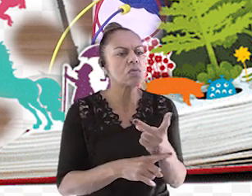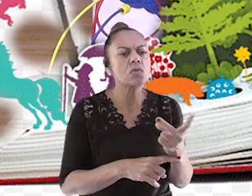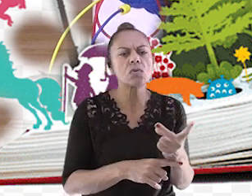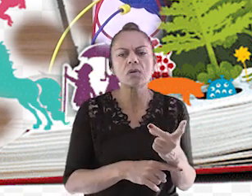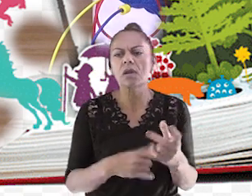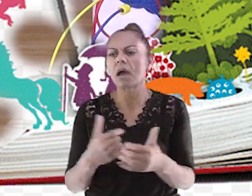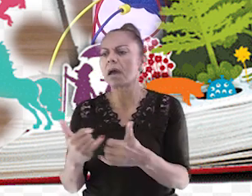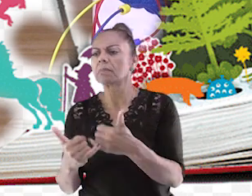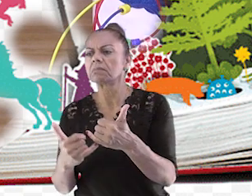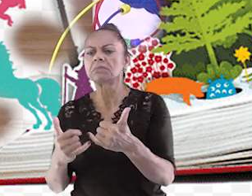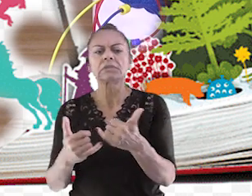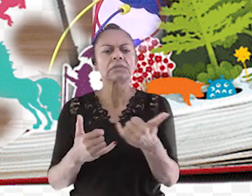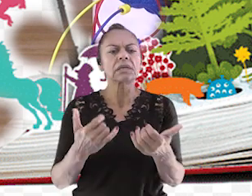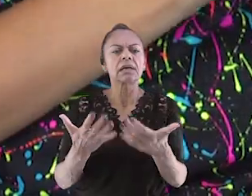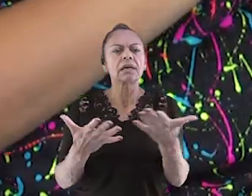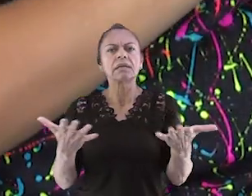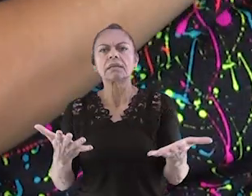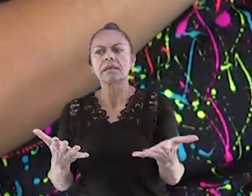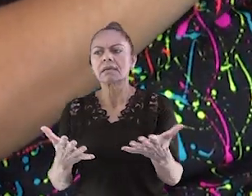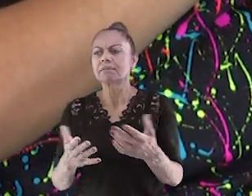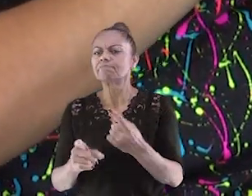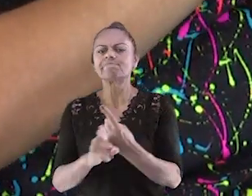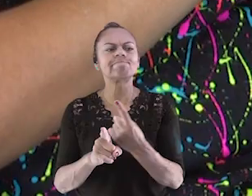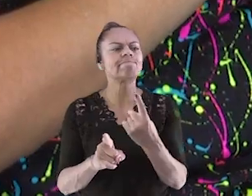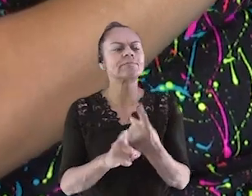encontrar. A culpa é do